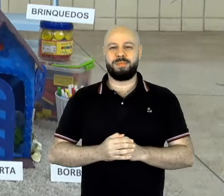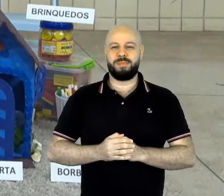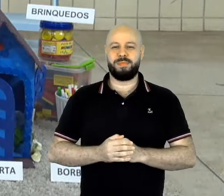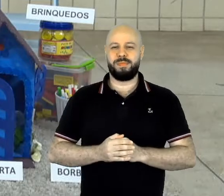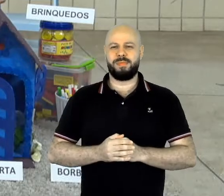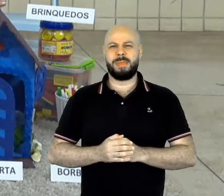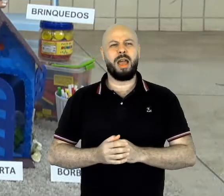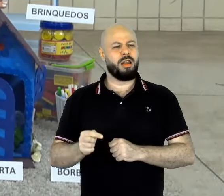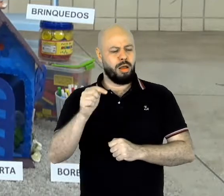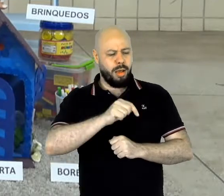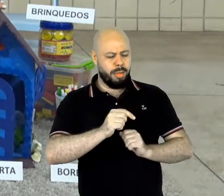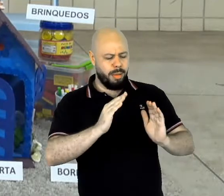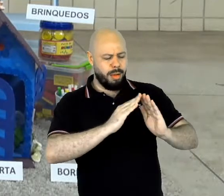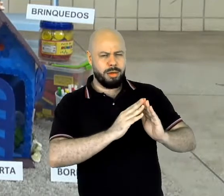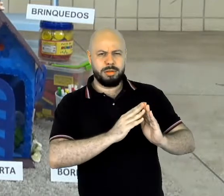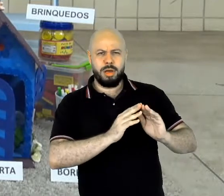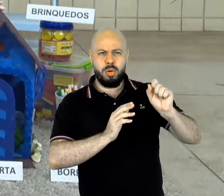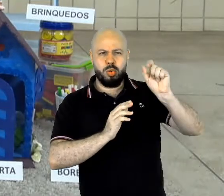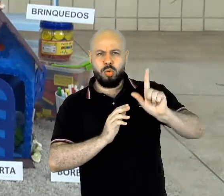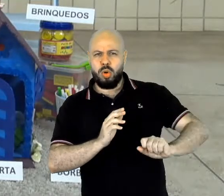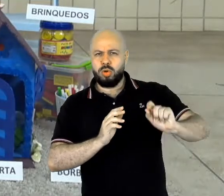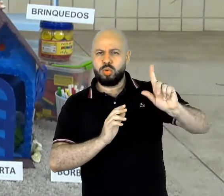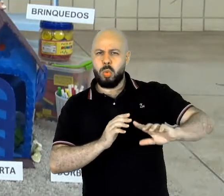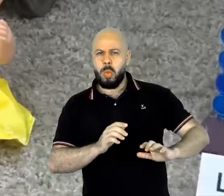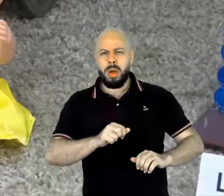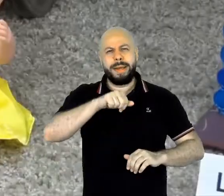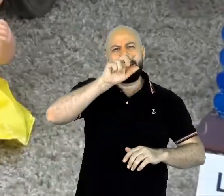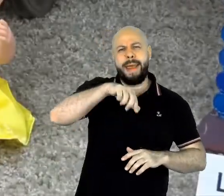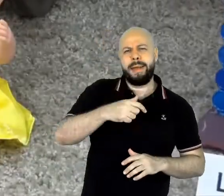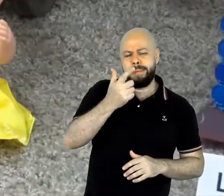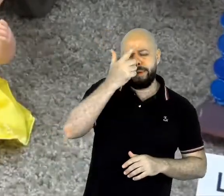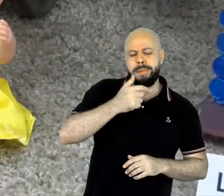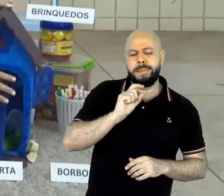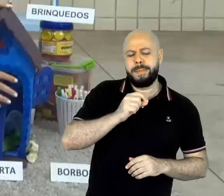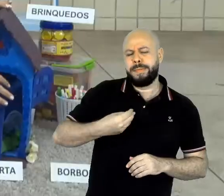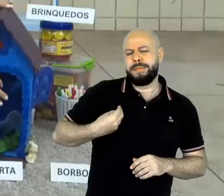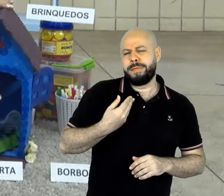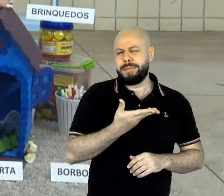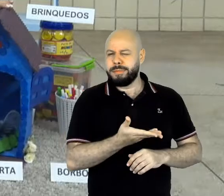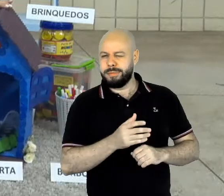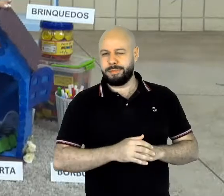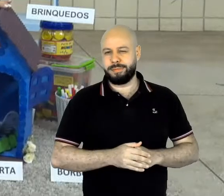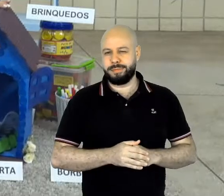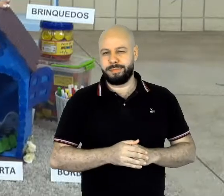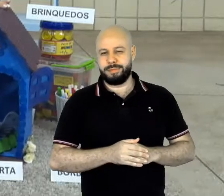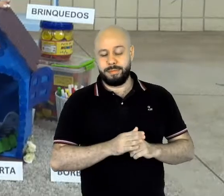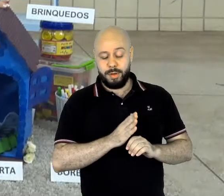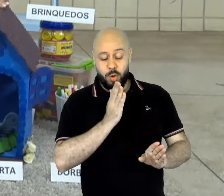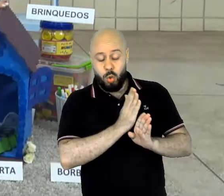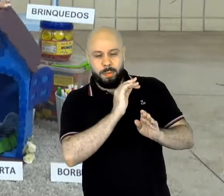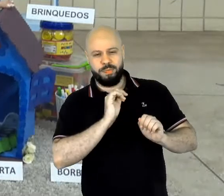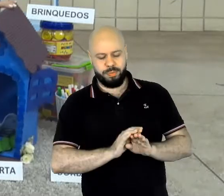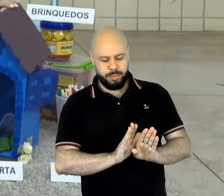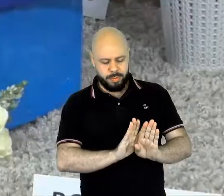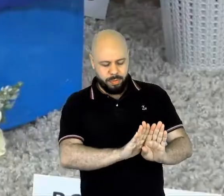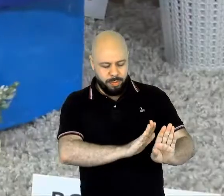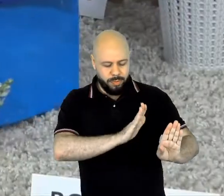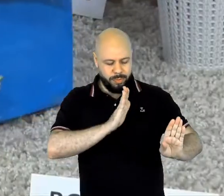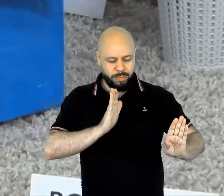E na casinha azul, quem será que mora nela? Vamos descobrir agora. Na casa azul